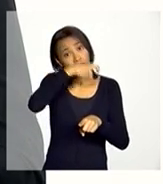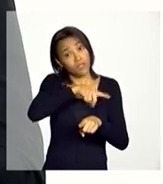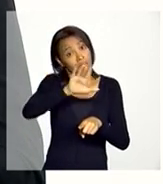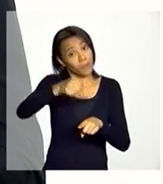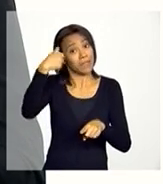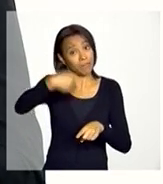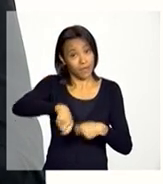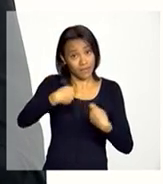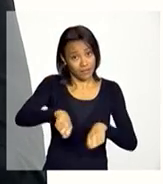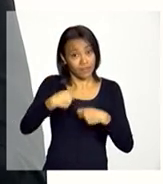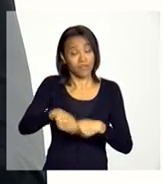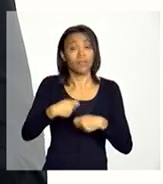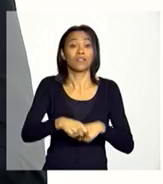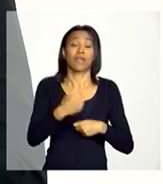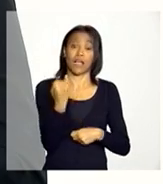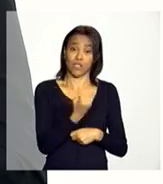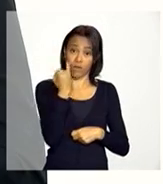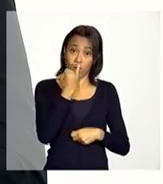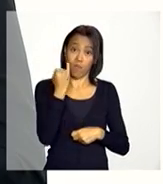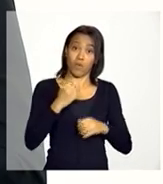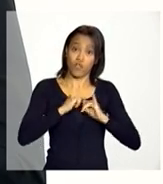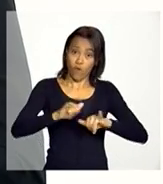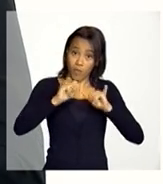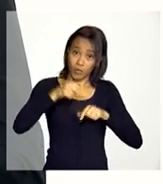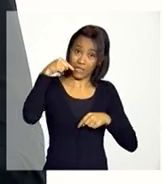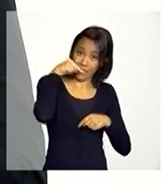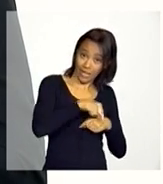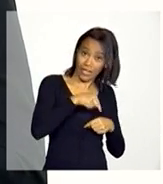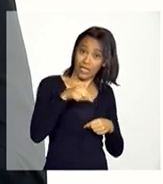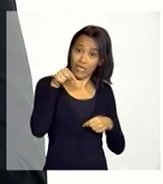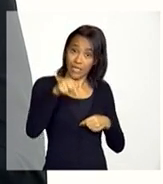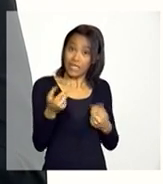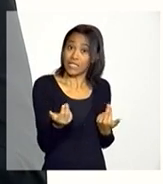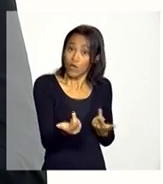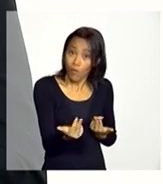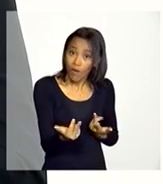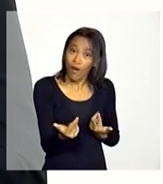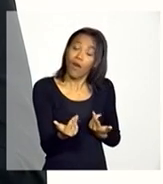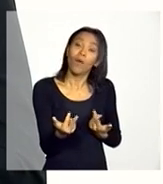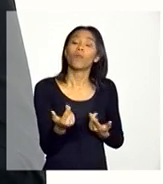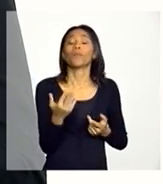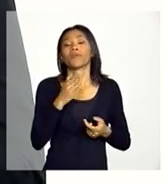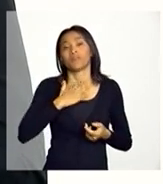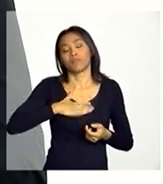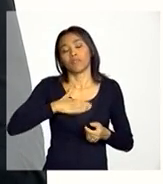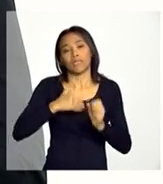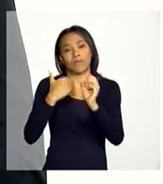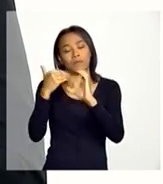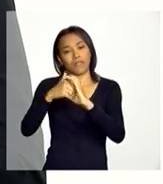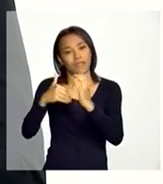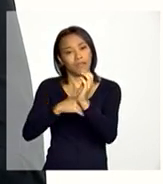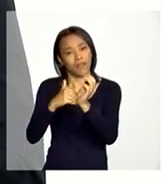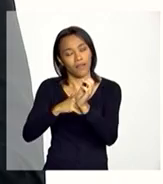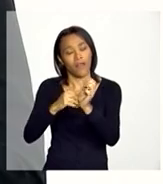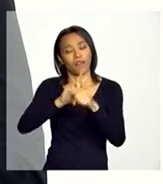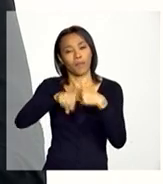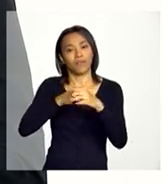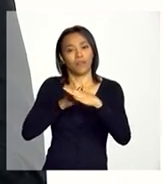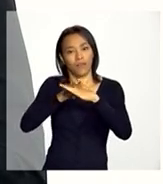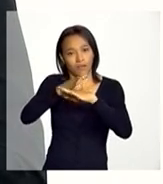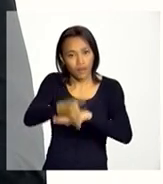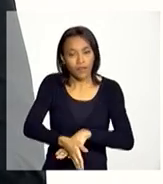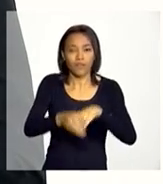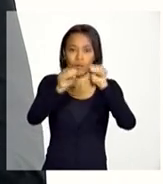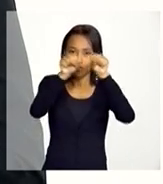digitar o os dados que estão no C suas para que seja enviada uma senha temporária E aí a pessoa entra no sistema sa E